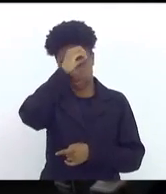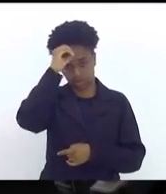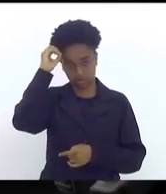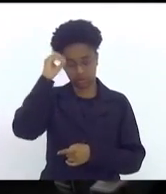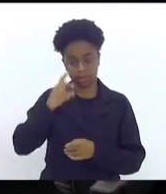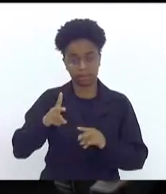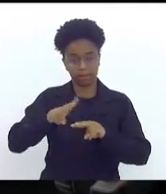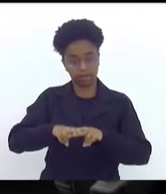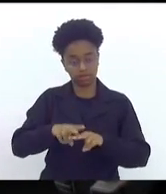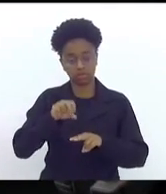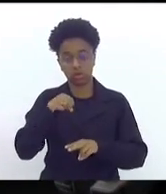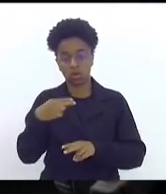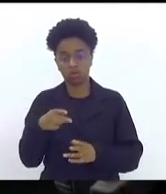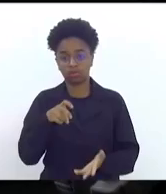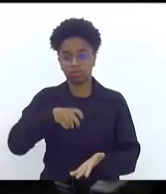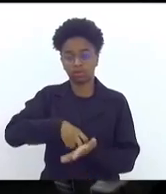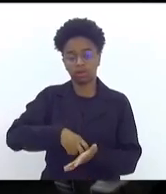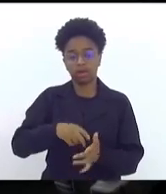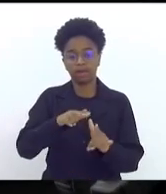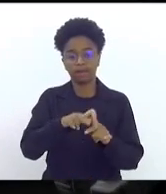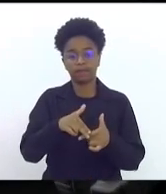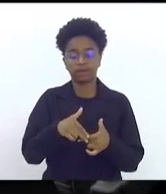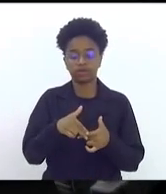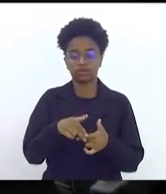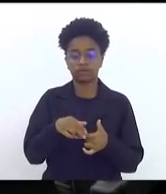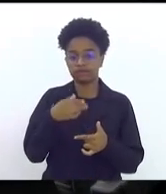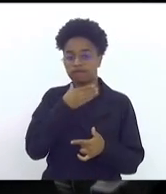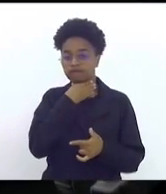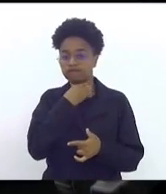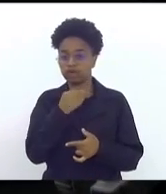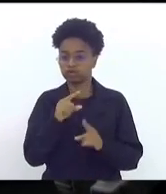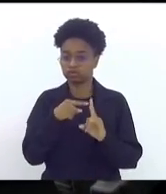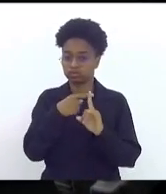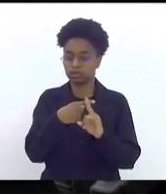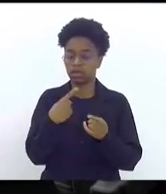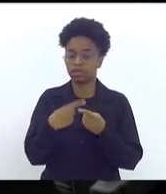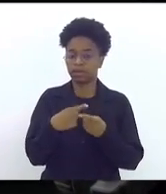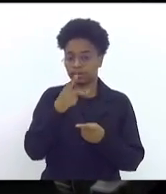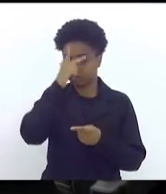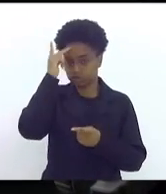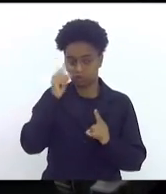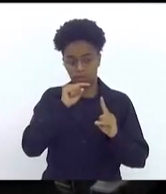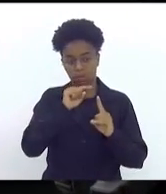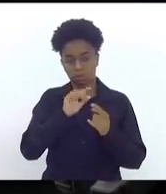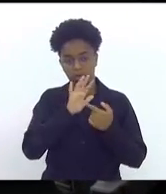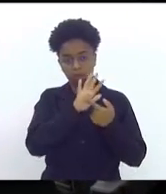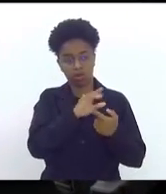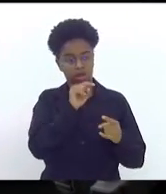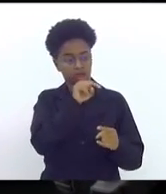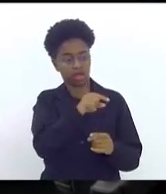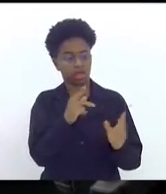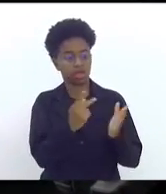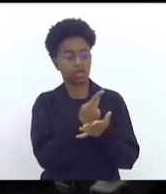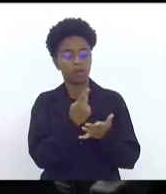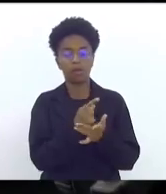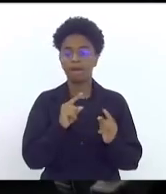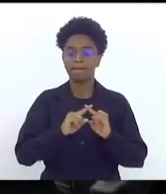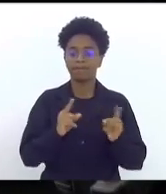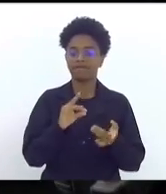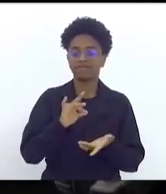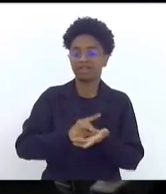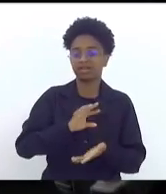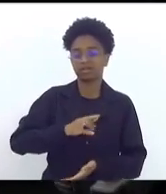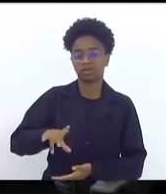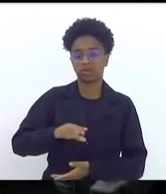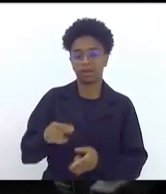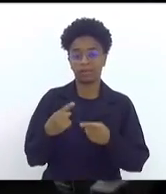ou condenada em decorrência de um falso positivo, de alguém que aponta aquele rosto, sendo que aquele rosto, na verdade, não pode ter sido, porque essa pessoa